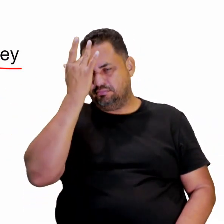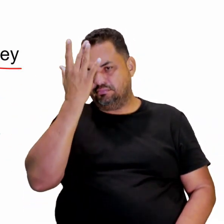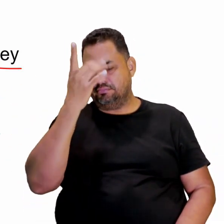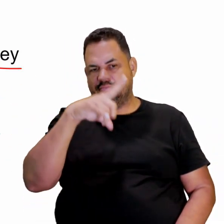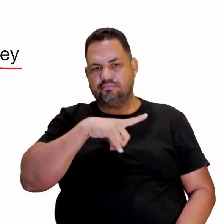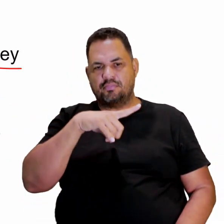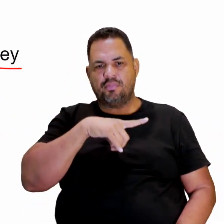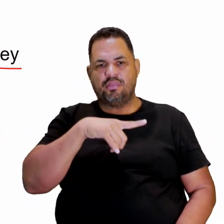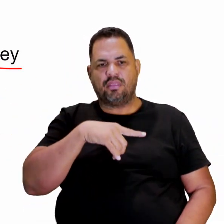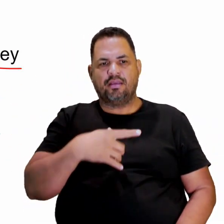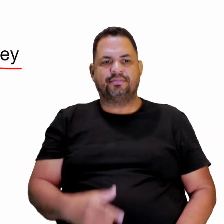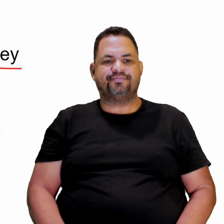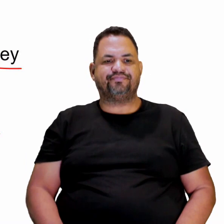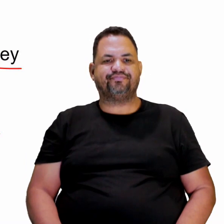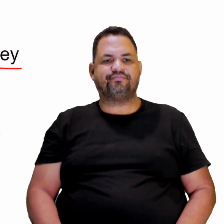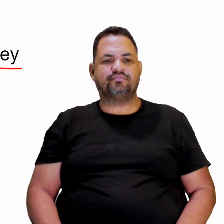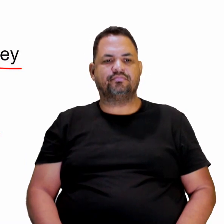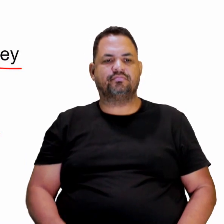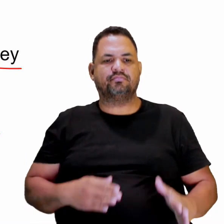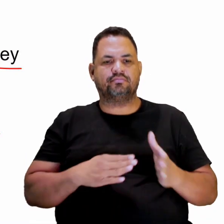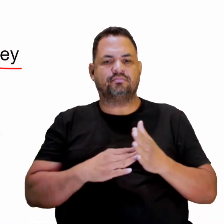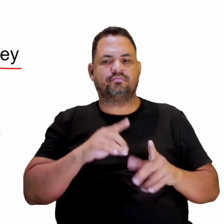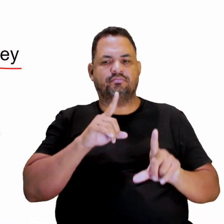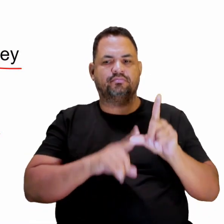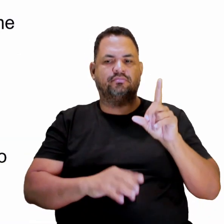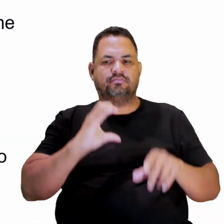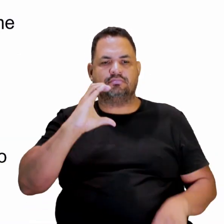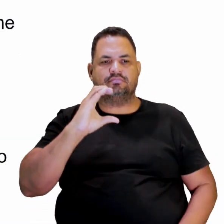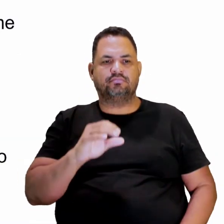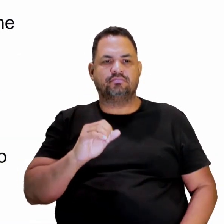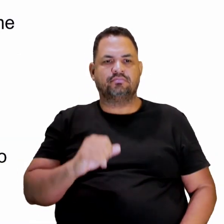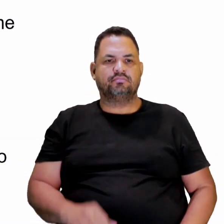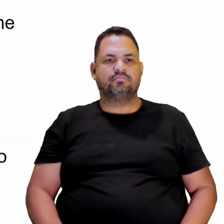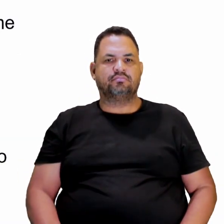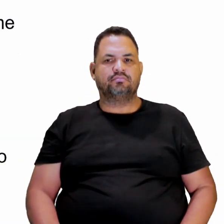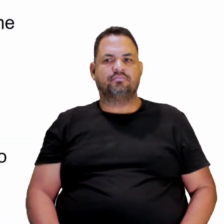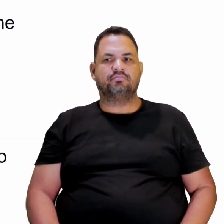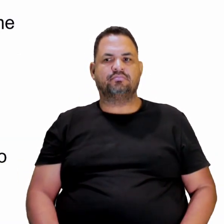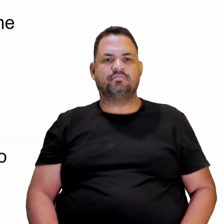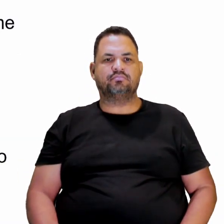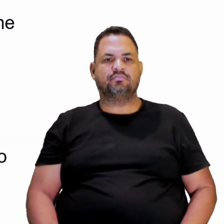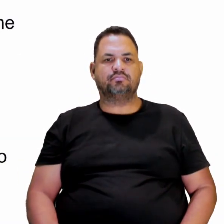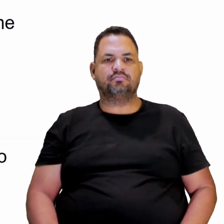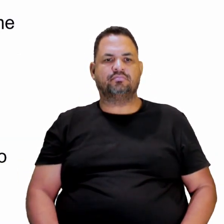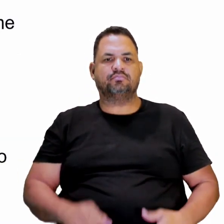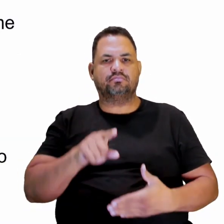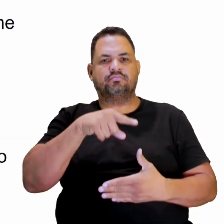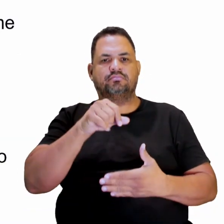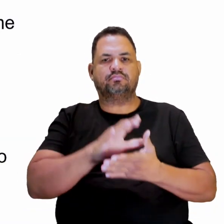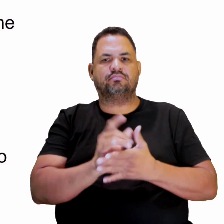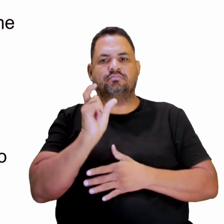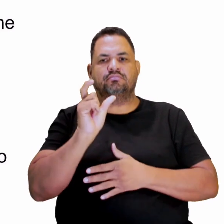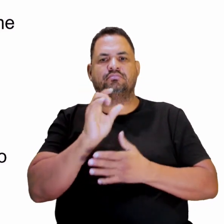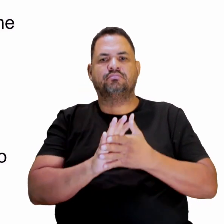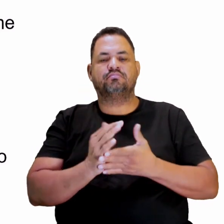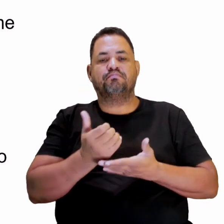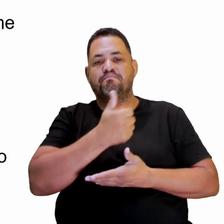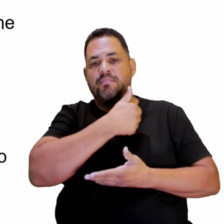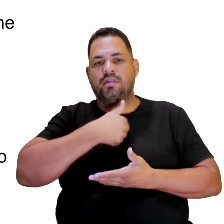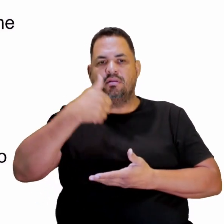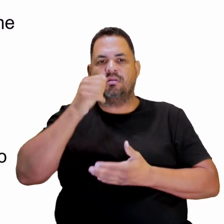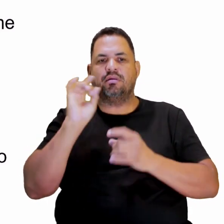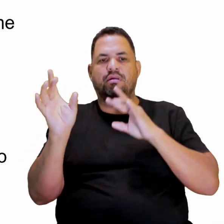tinha até a letra C, então 2 which, 1 who. E nesta aqui você ia marcar a palavra mais adequada em cada